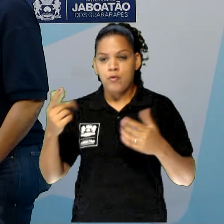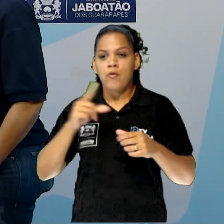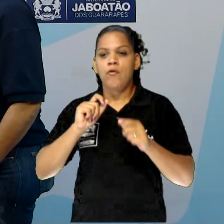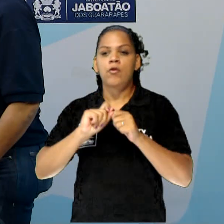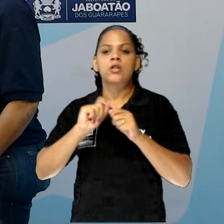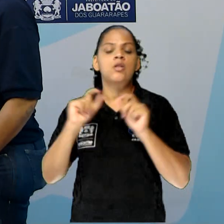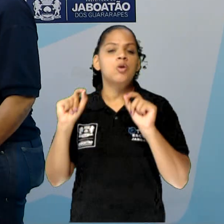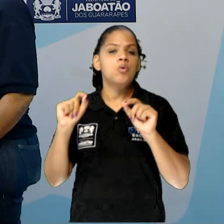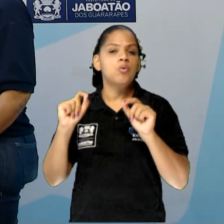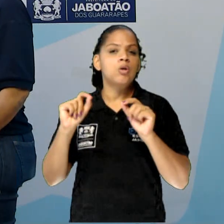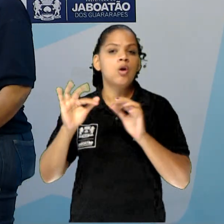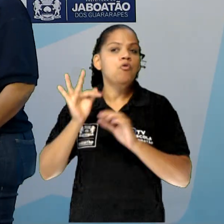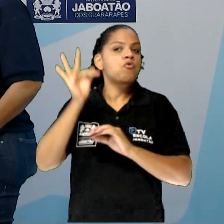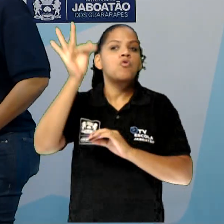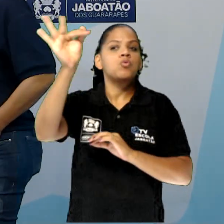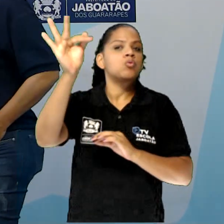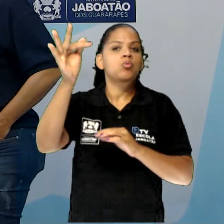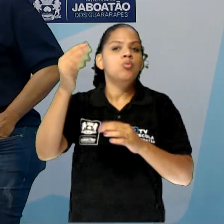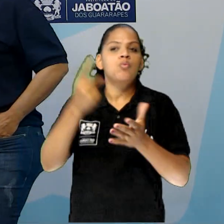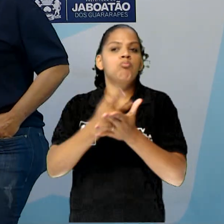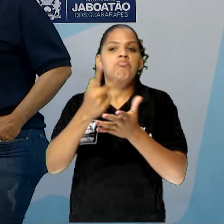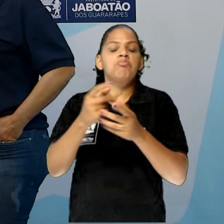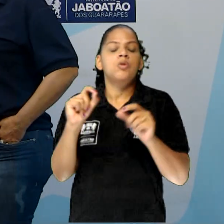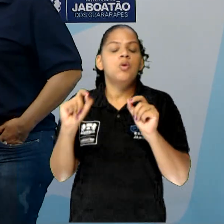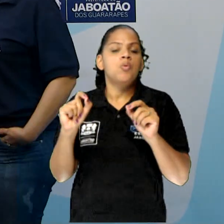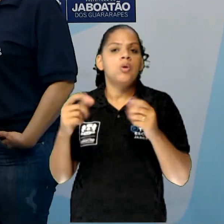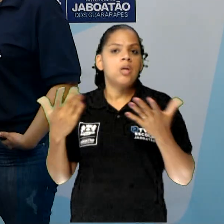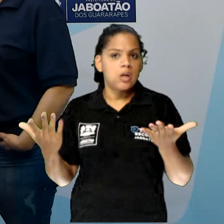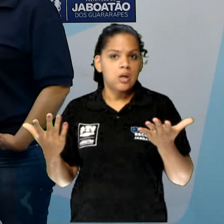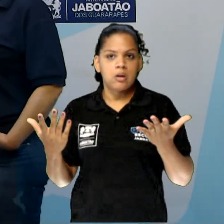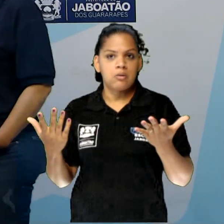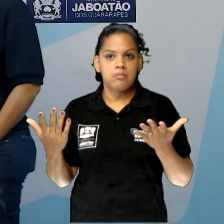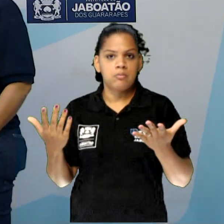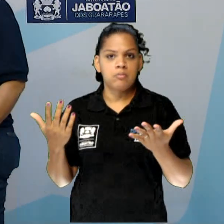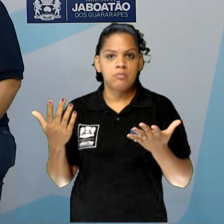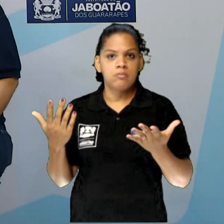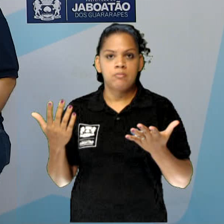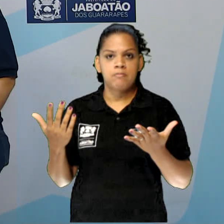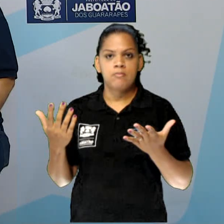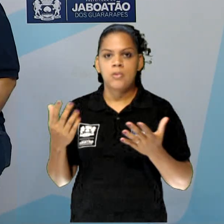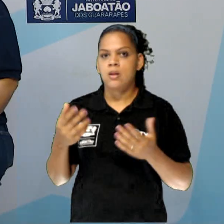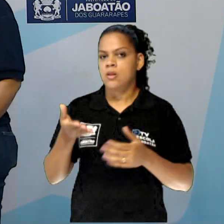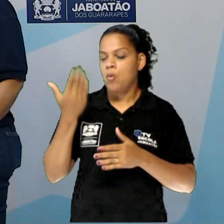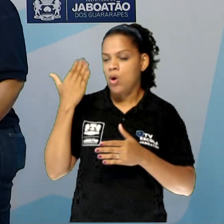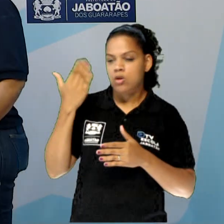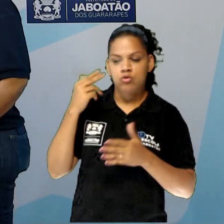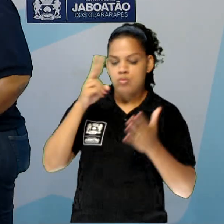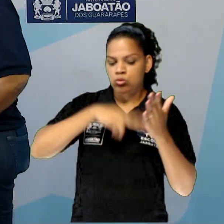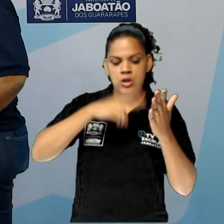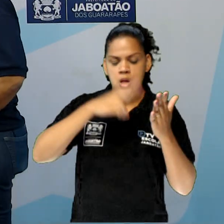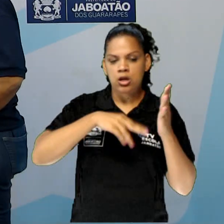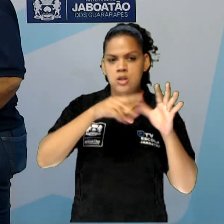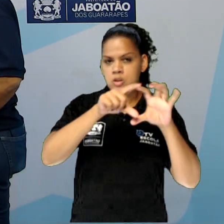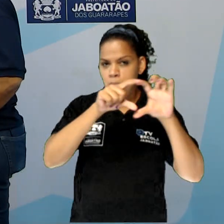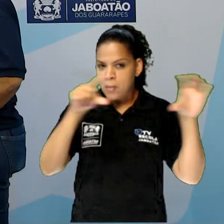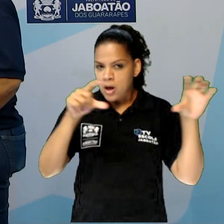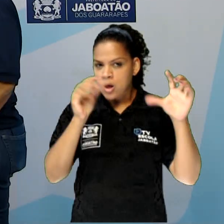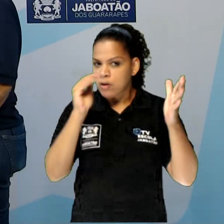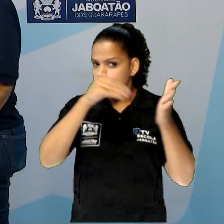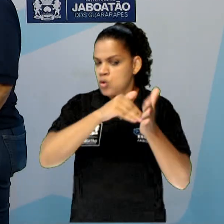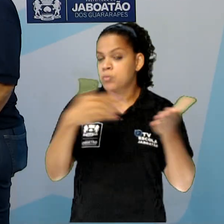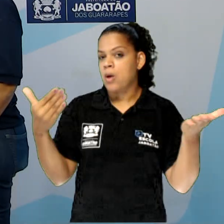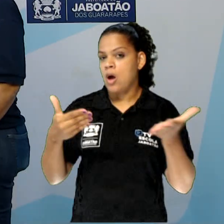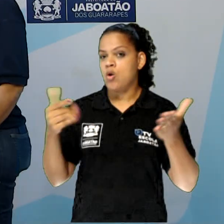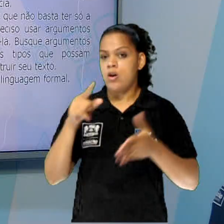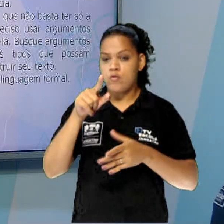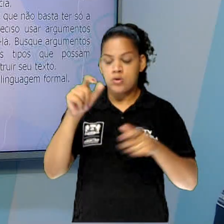para os adultos do amanhã. Eu não tinha lido esse último parágrafo aqui, tá certo? Agora é a sua vez.